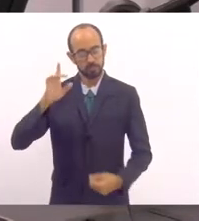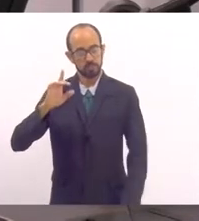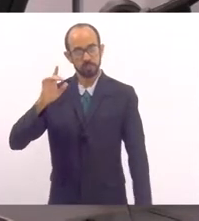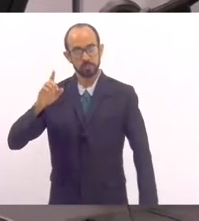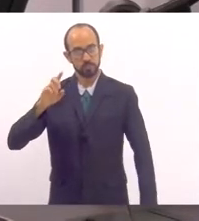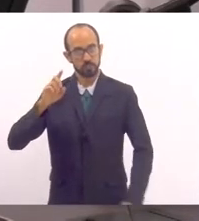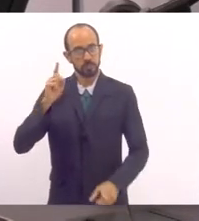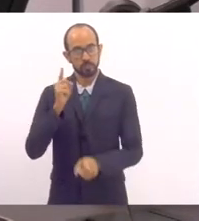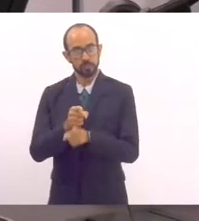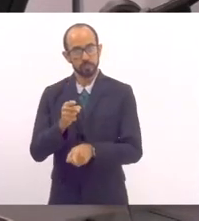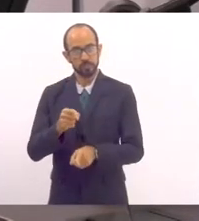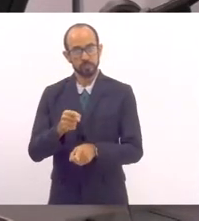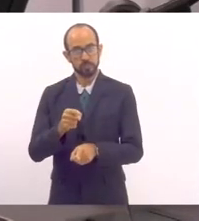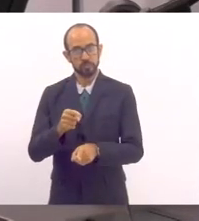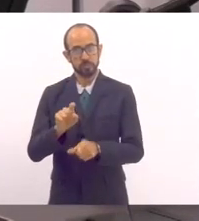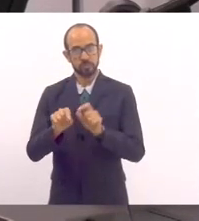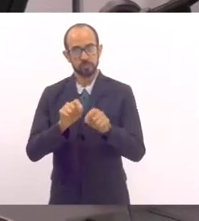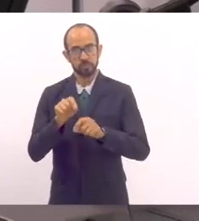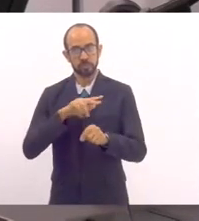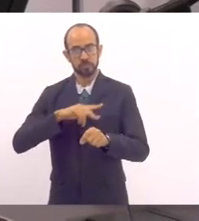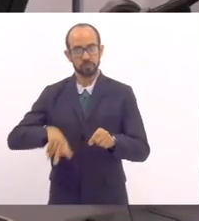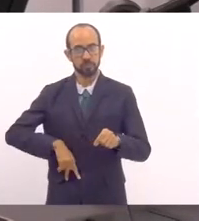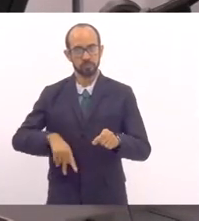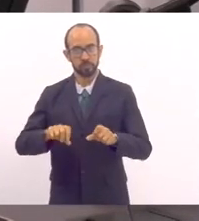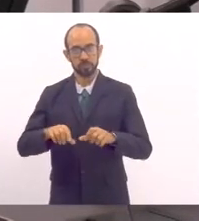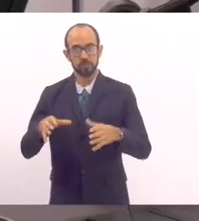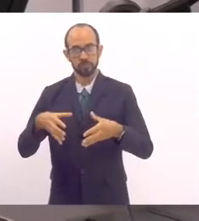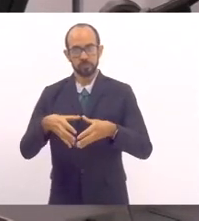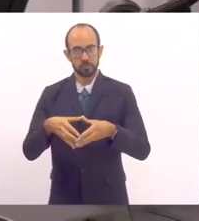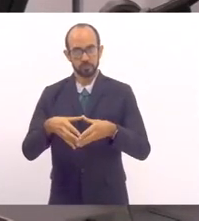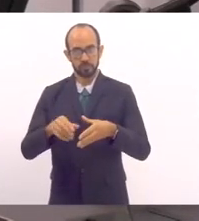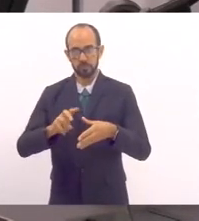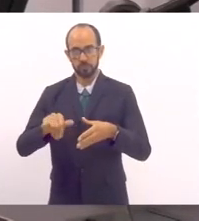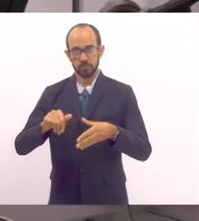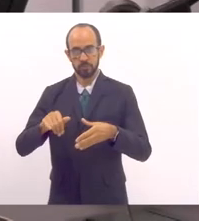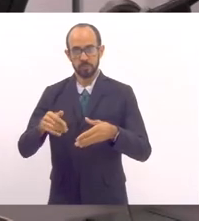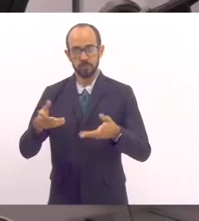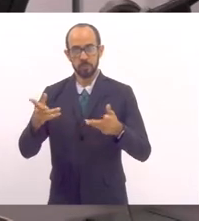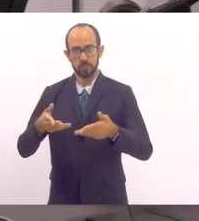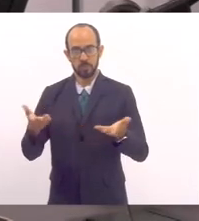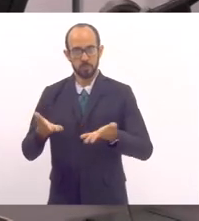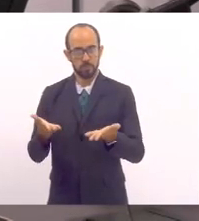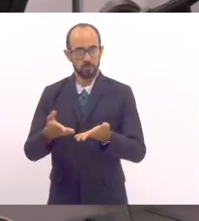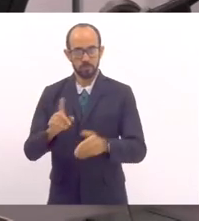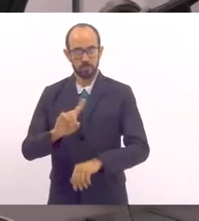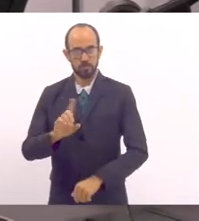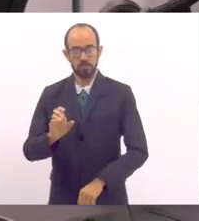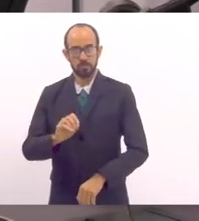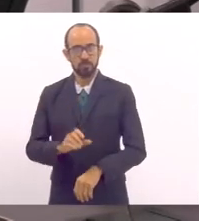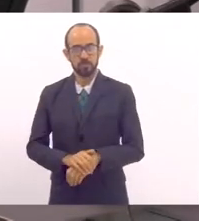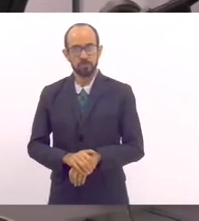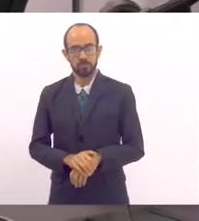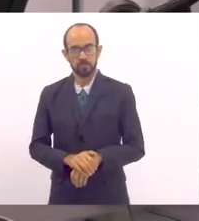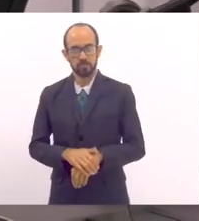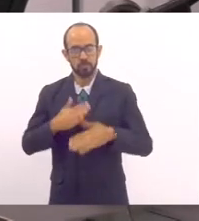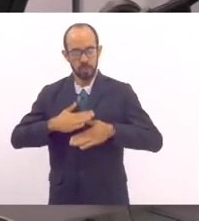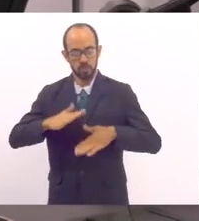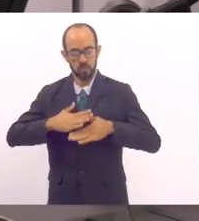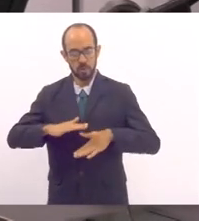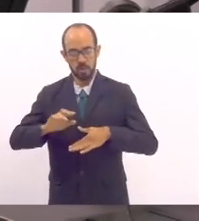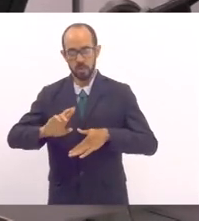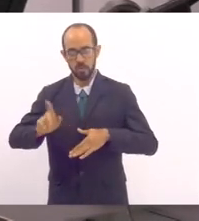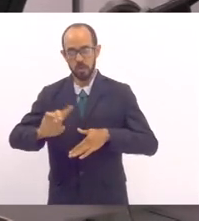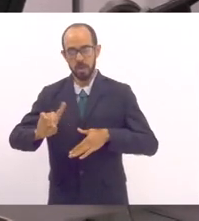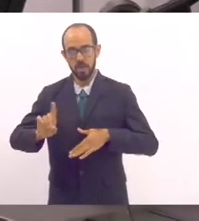a presidente da comissão e nem a minha fala vai ser tão branda e serena como está agora. Então, assim, esse é o papel do